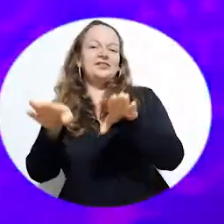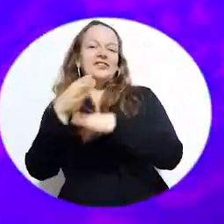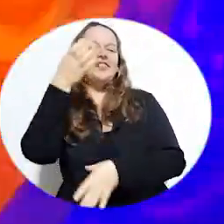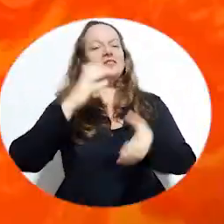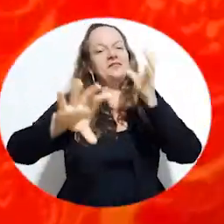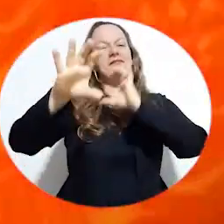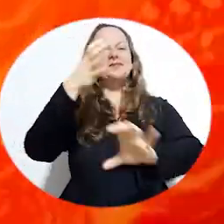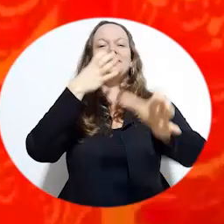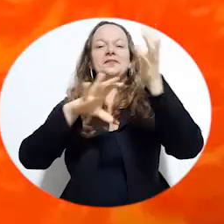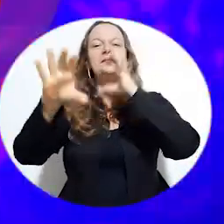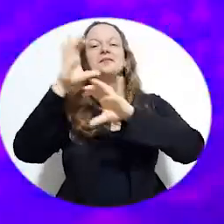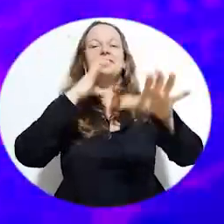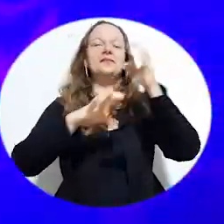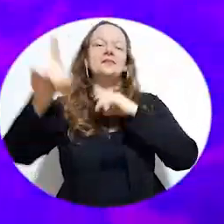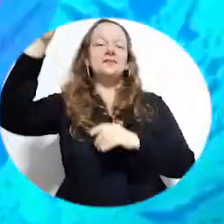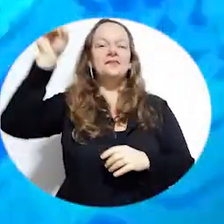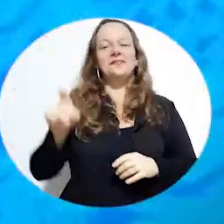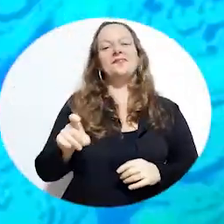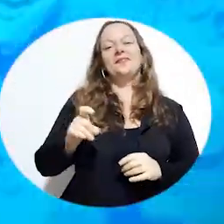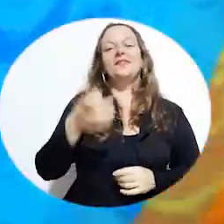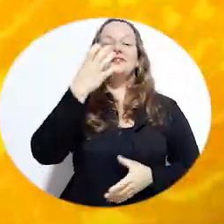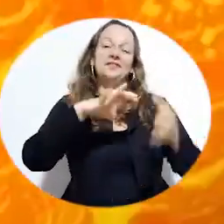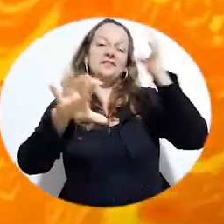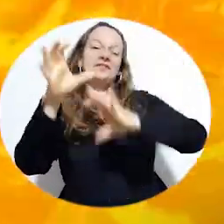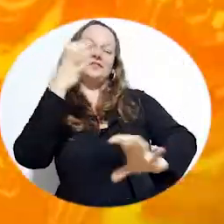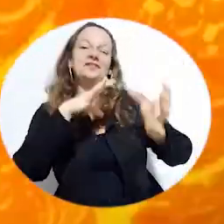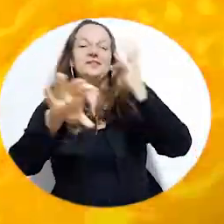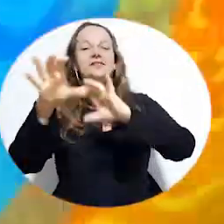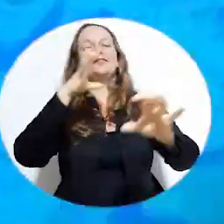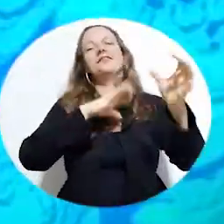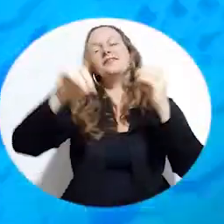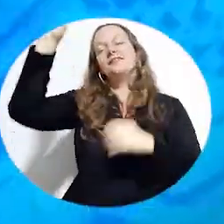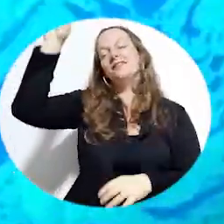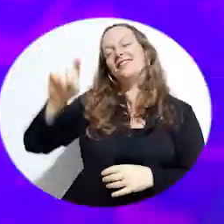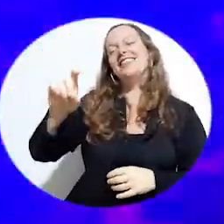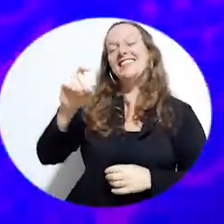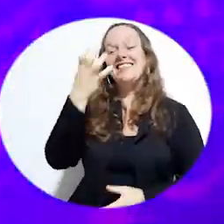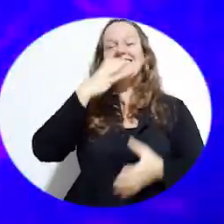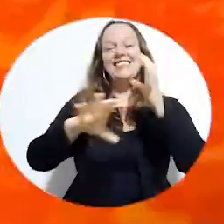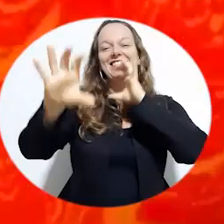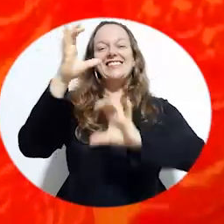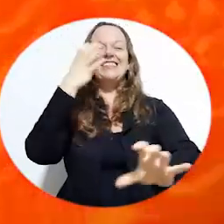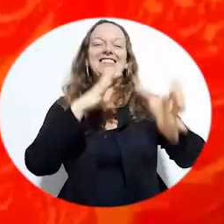também. Louvemos ao Senhor, louvemos ao Senhor,